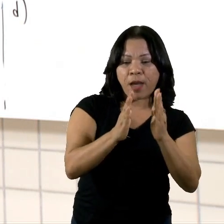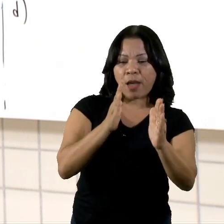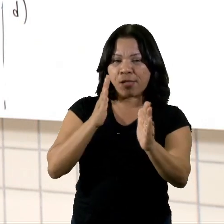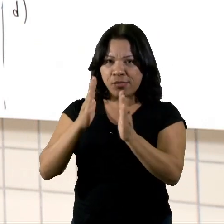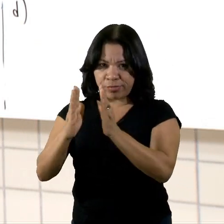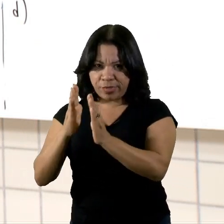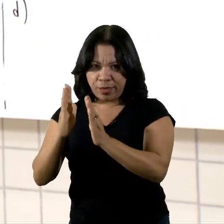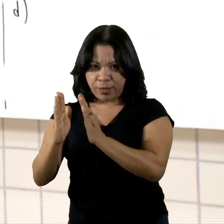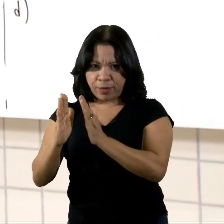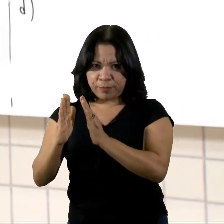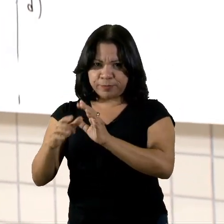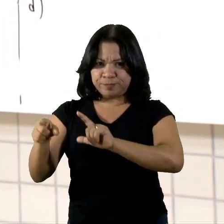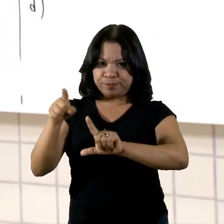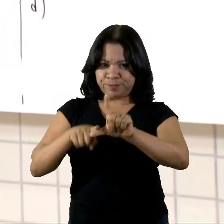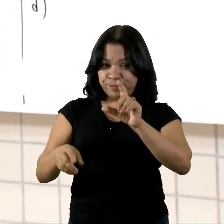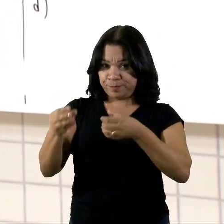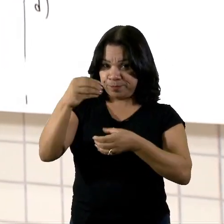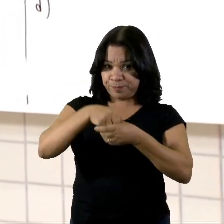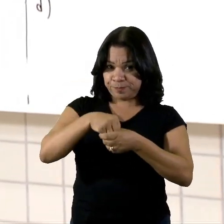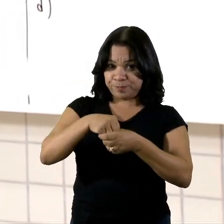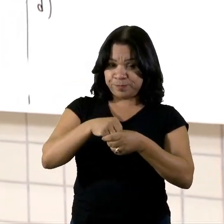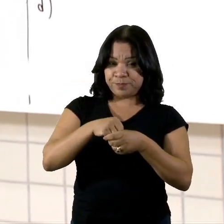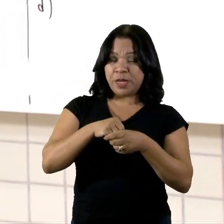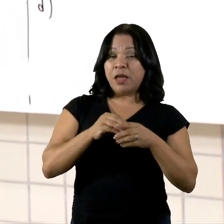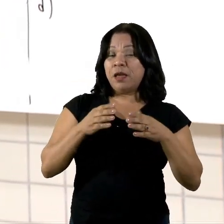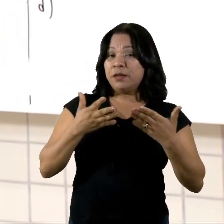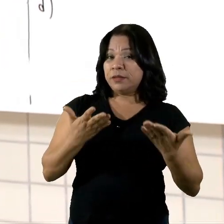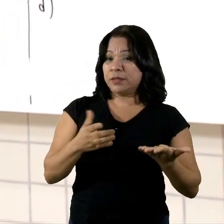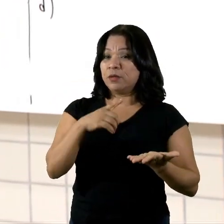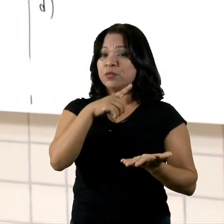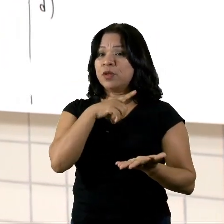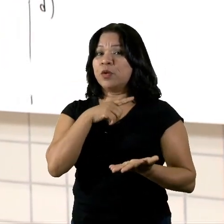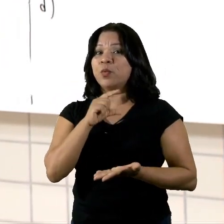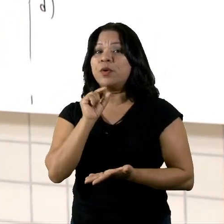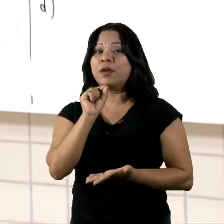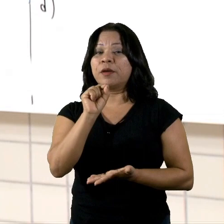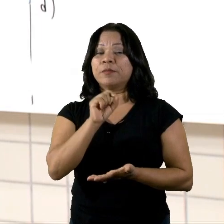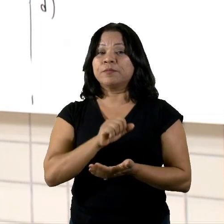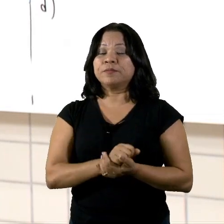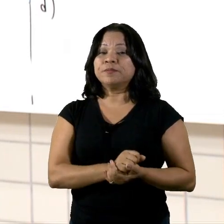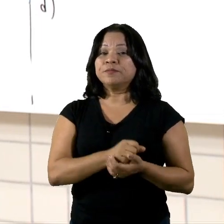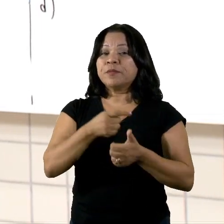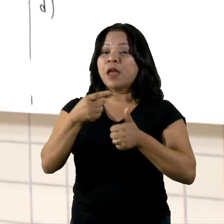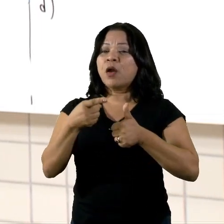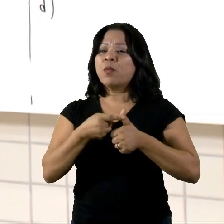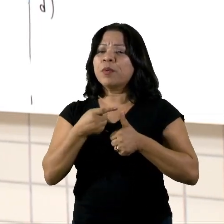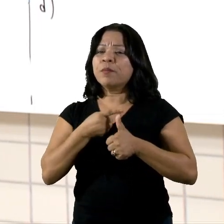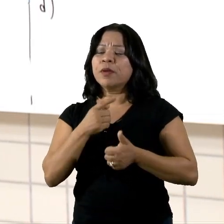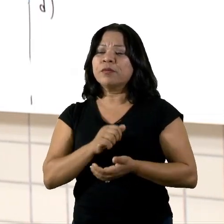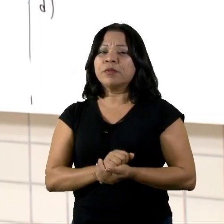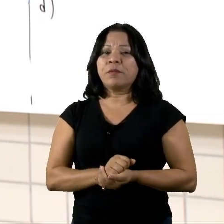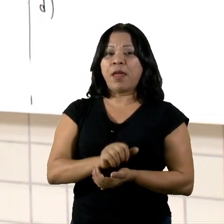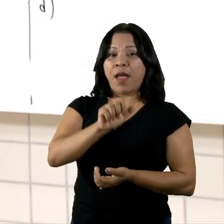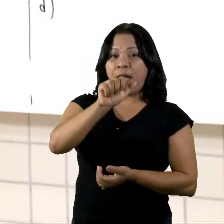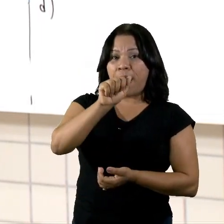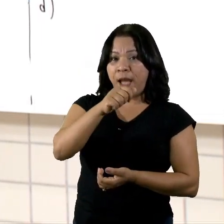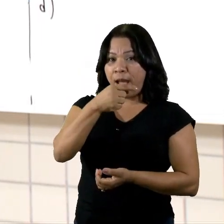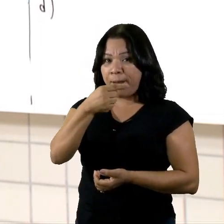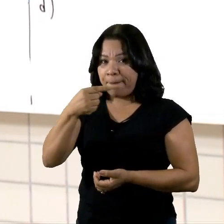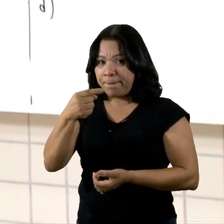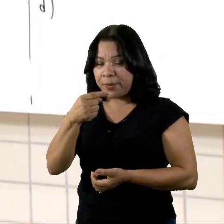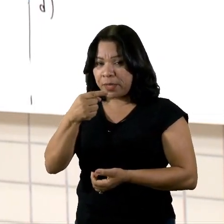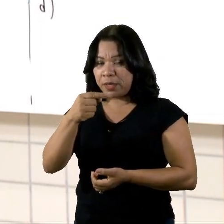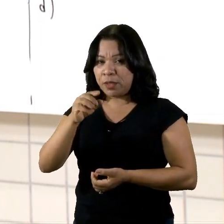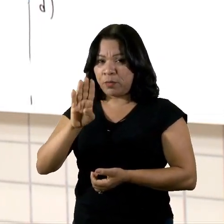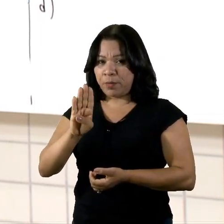Ok? Então, eu tenho aqui. Meu primeiro termo é AB, A vezes B. Ah, uma coisa importante